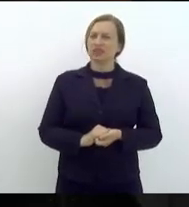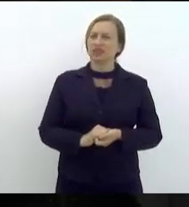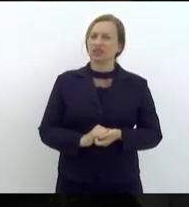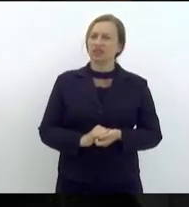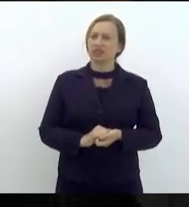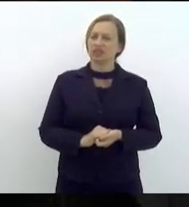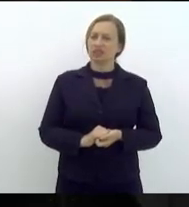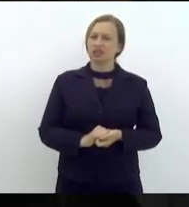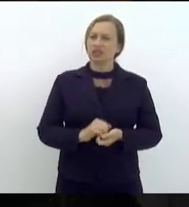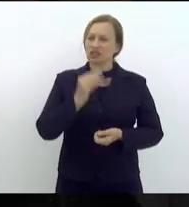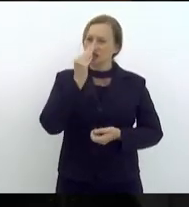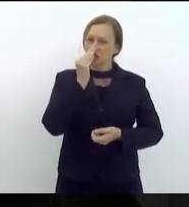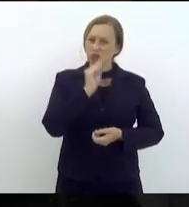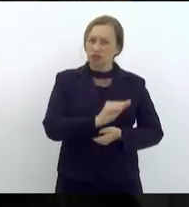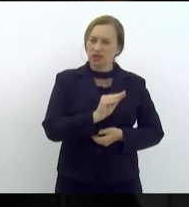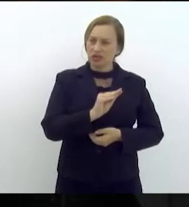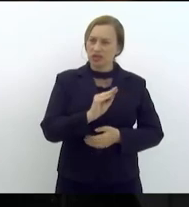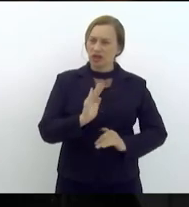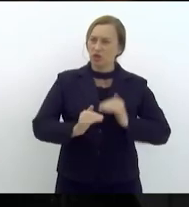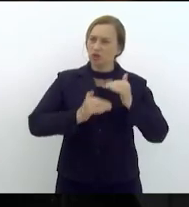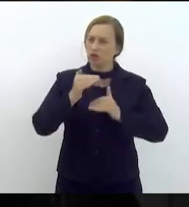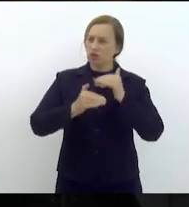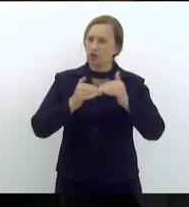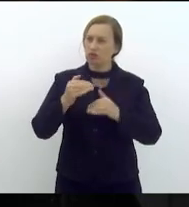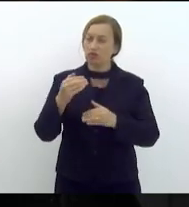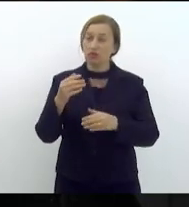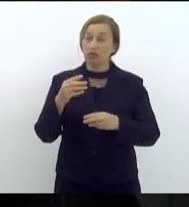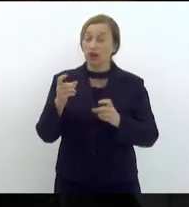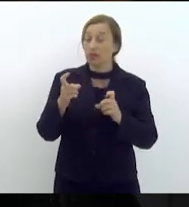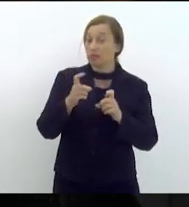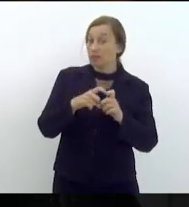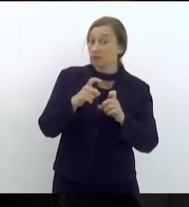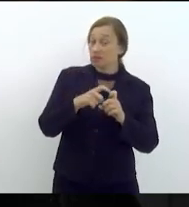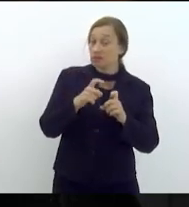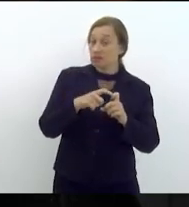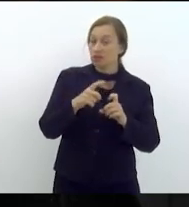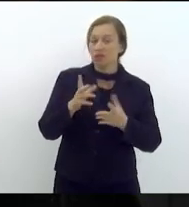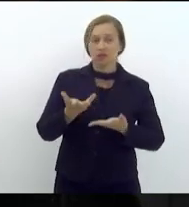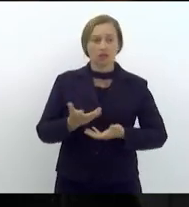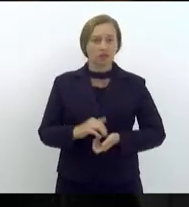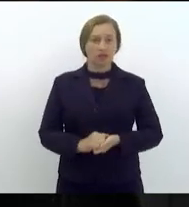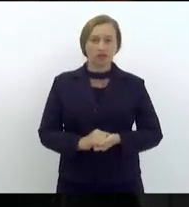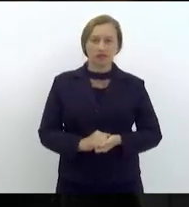os avanços da medicina chamando